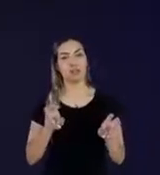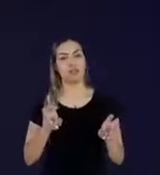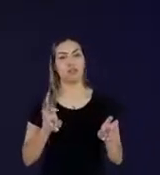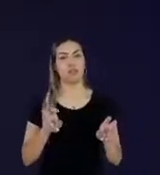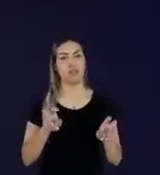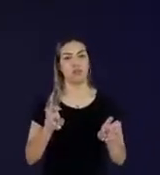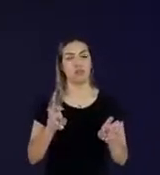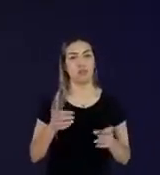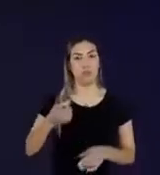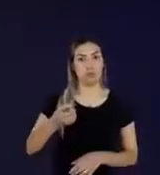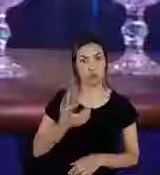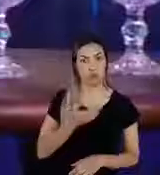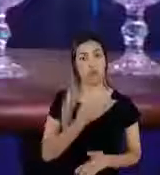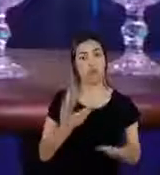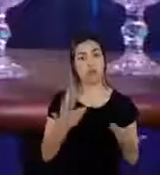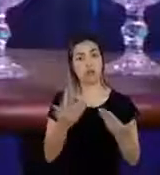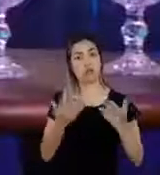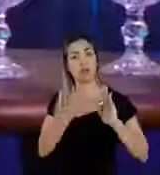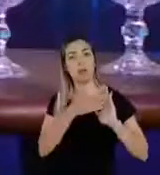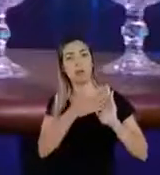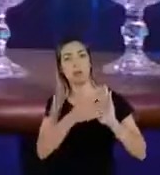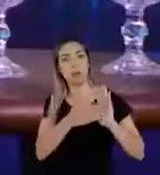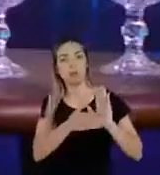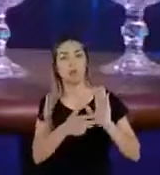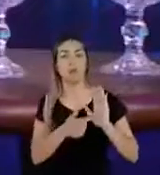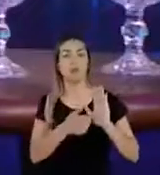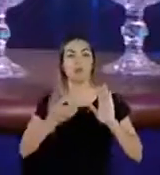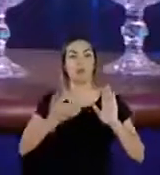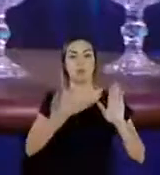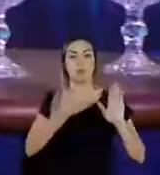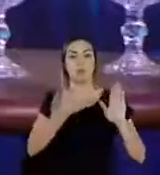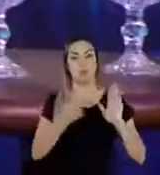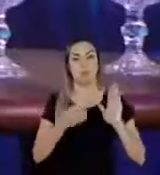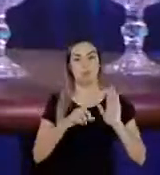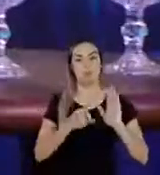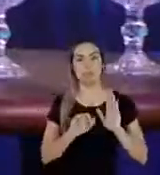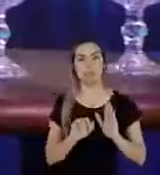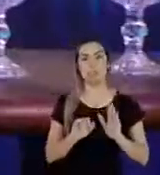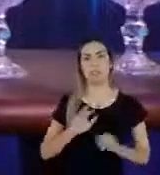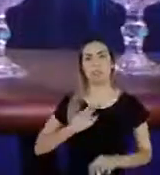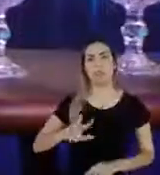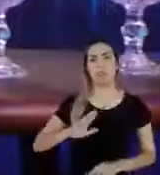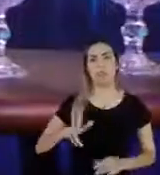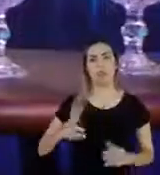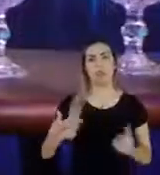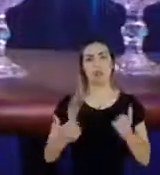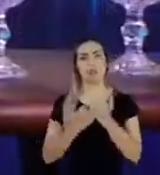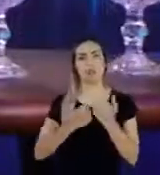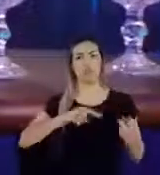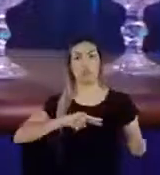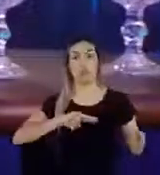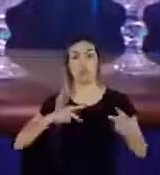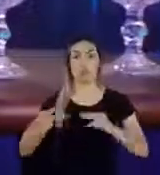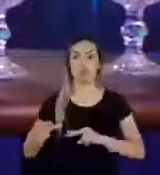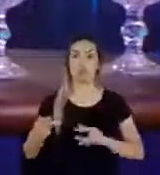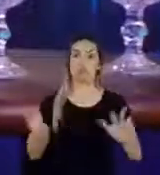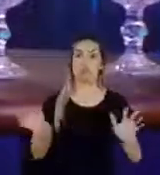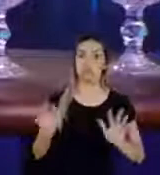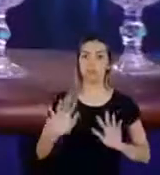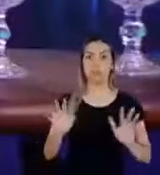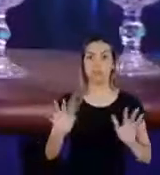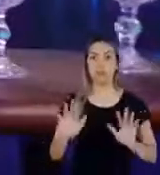atores, então, o propósito desse, do novo PDI não é substituição, né, dos executores, mas sim essa